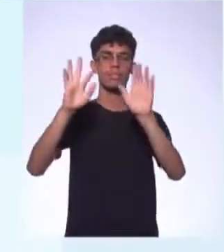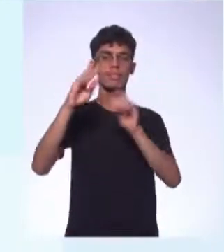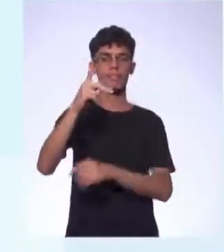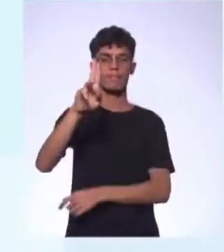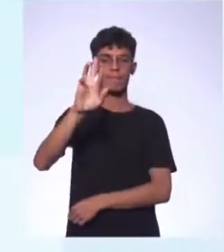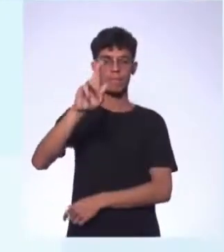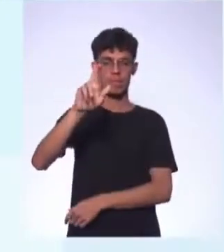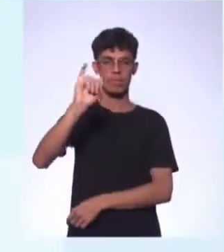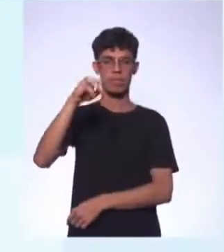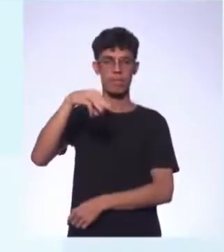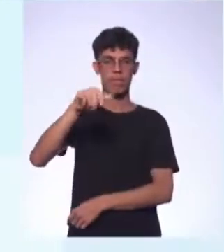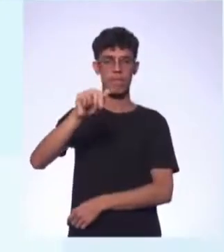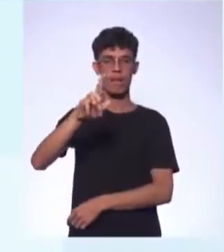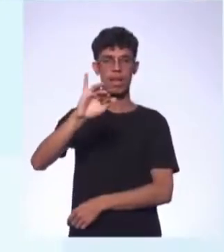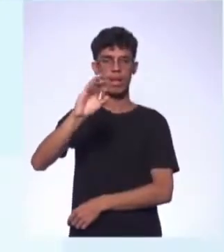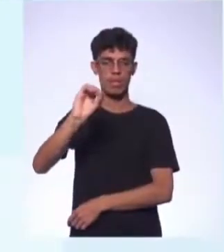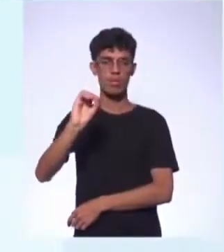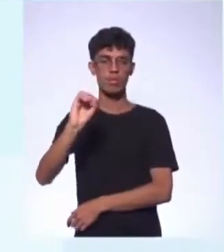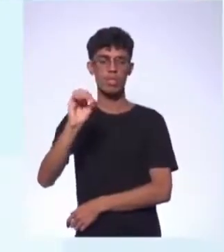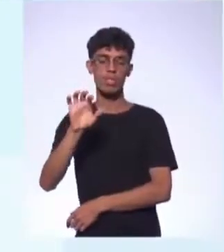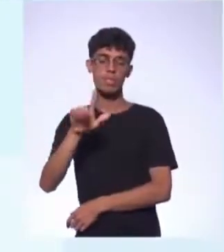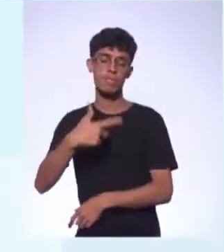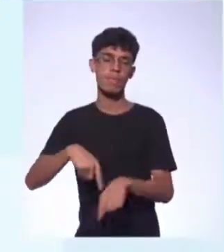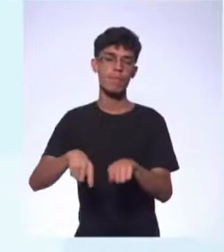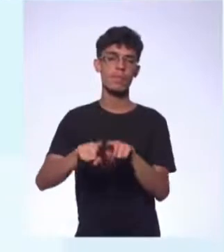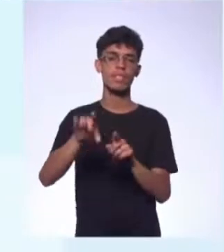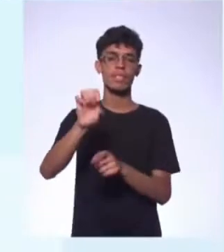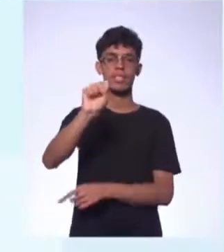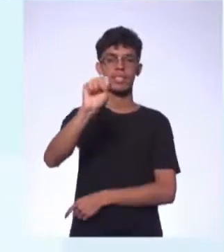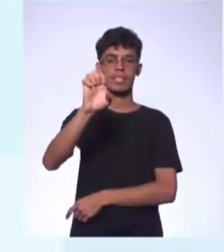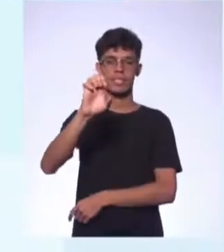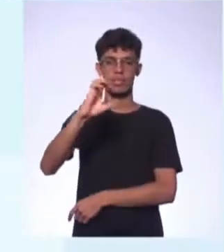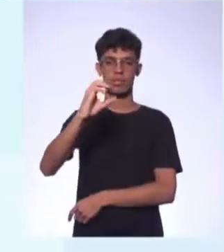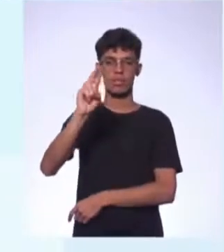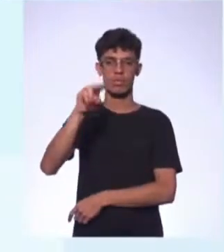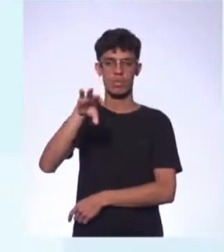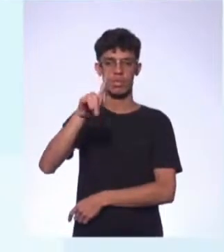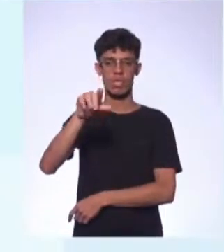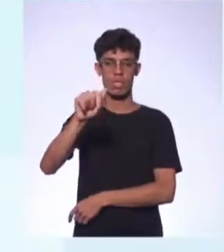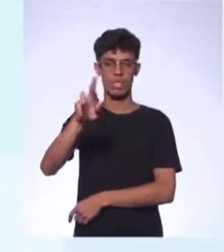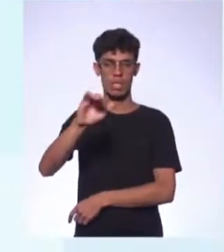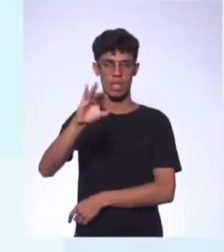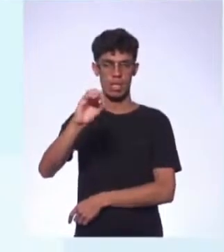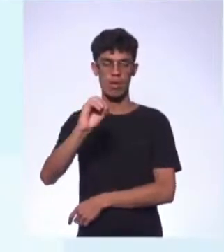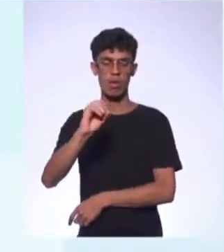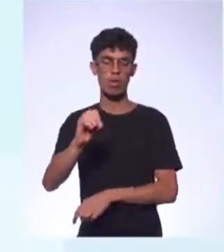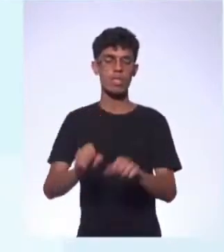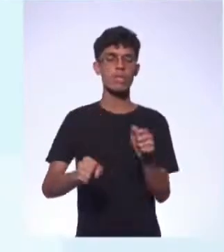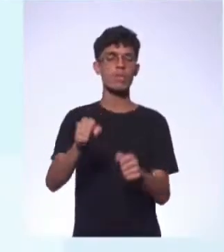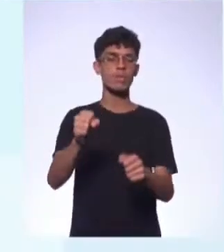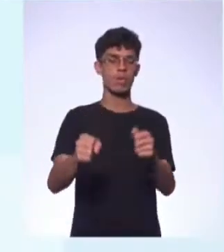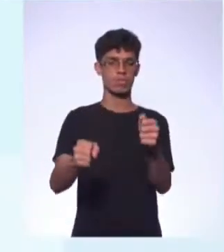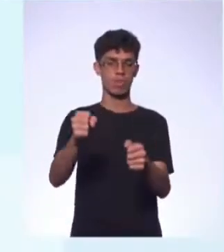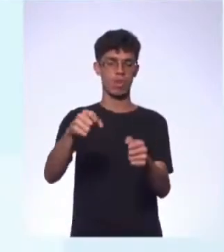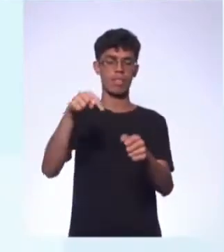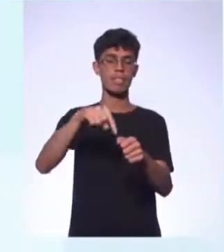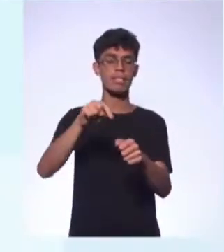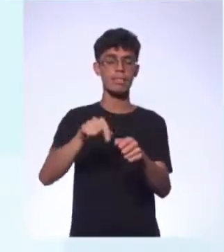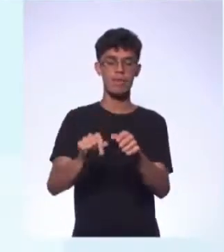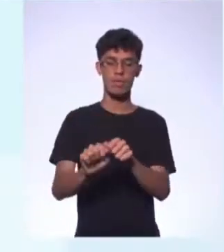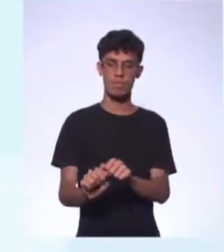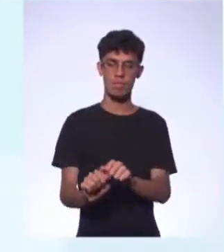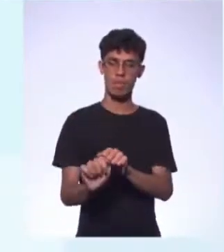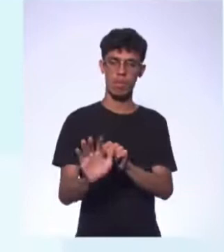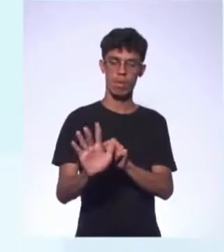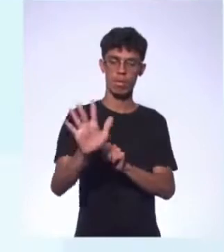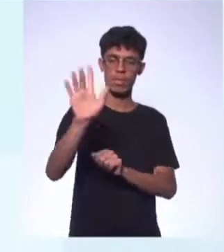que ocorre, né, a chuva ácida. Por exemplo, nós temos aqui o veículo que ele vai eliminar o gás carbônico,